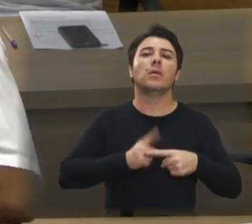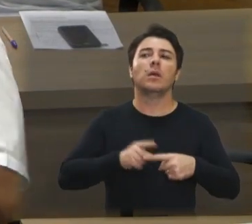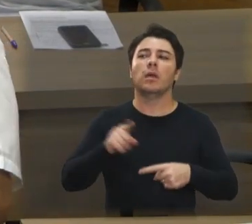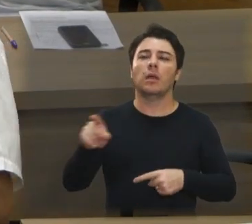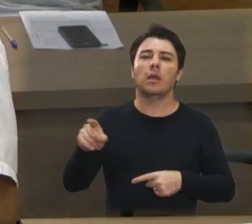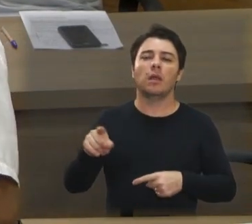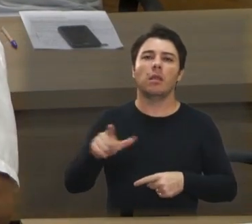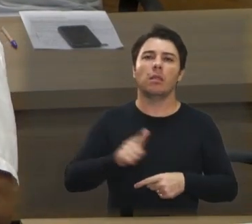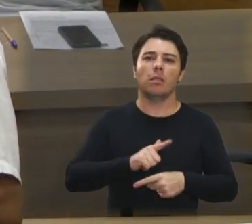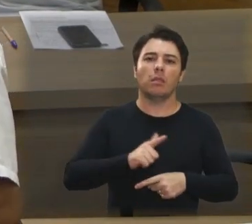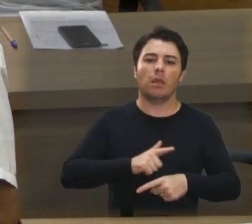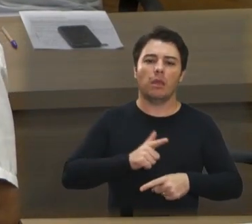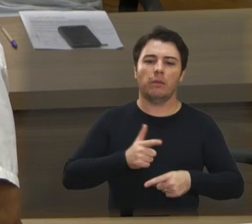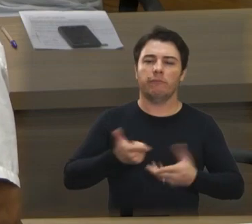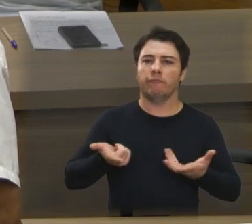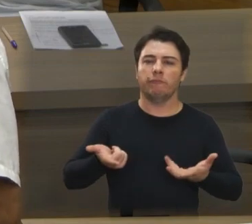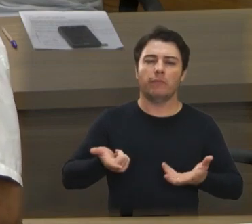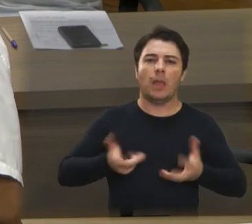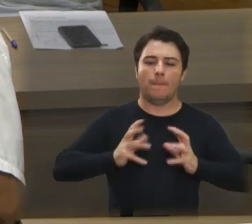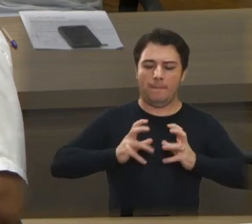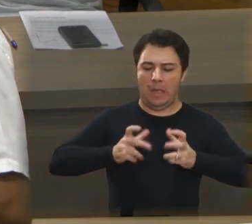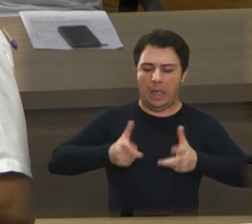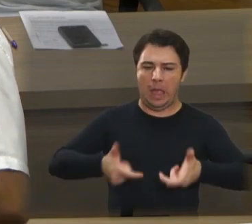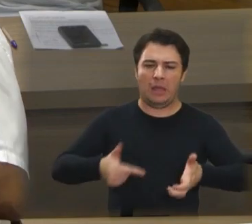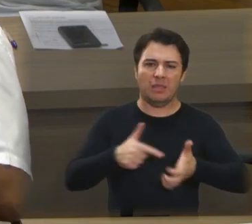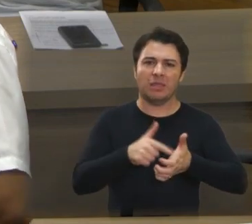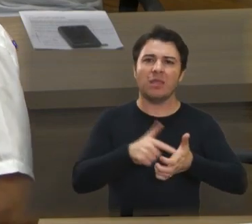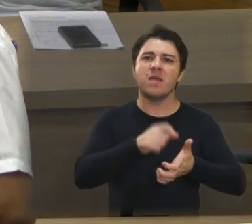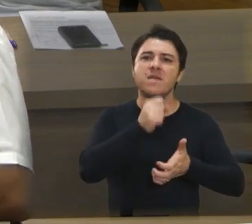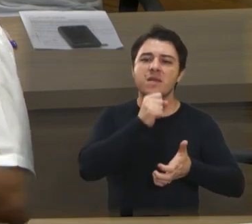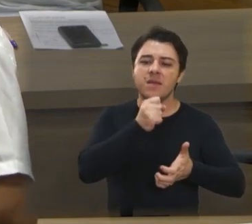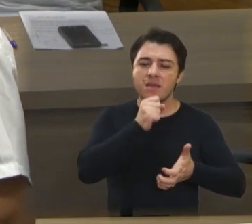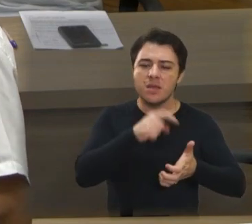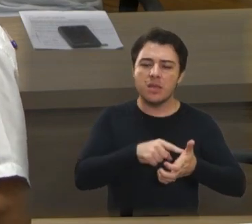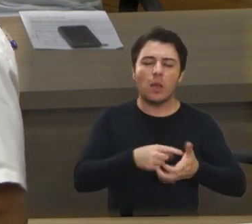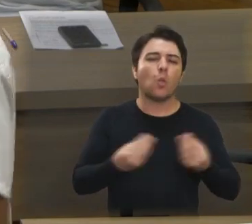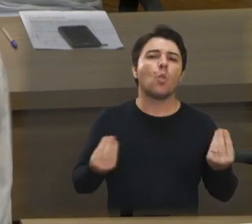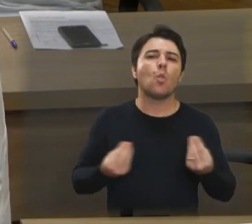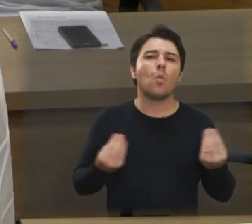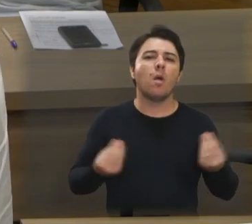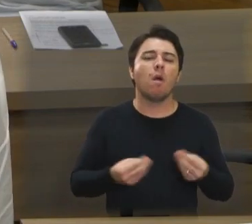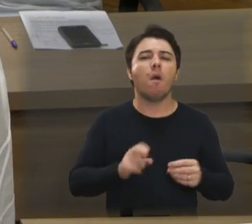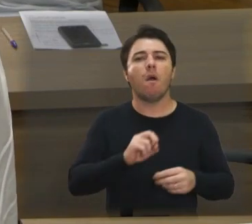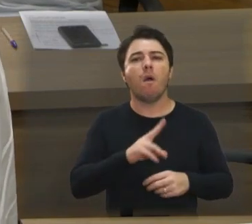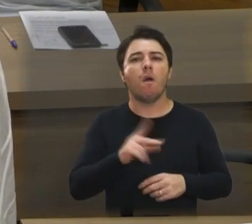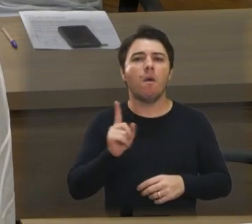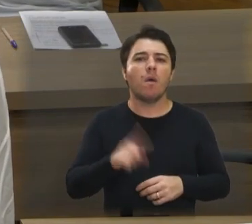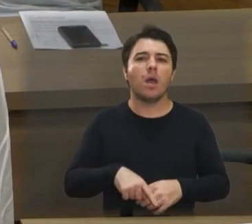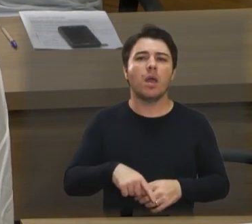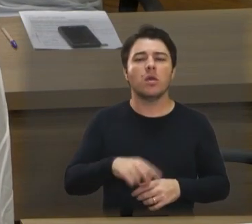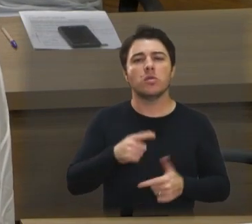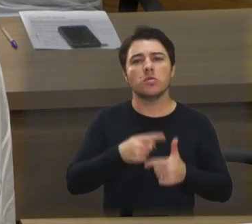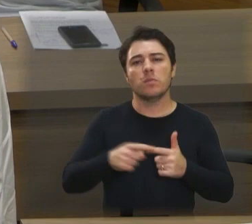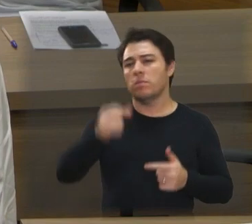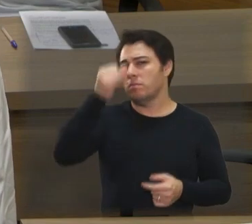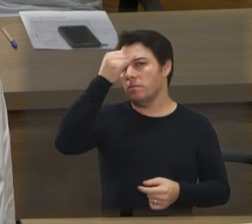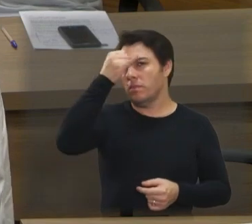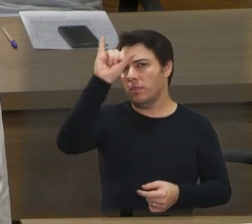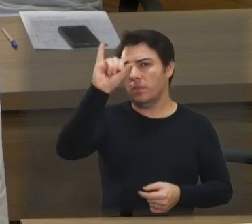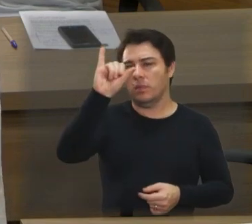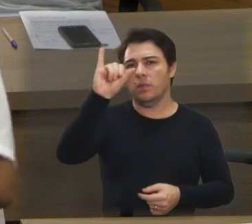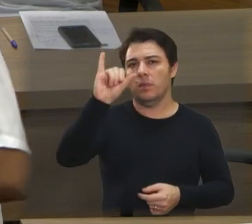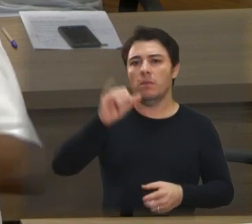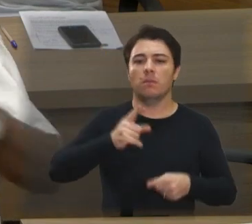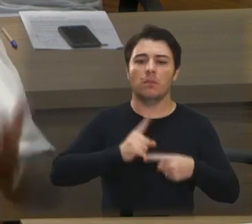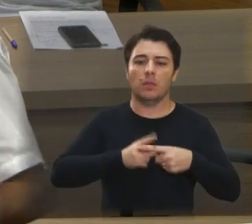os equipamentos transformadores lá já estamos sonetos ultrapassados velhos ou uma questão preventiva já que